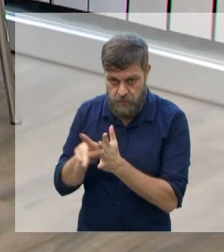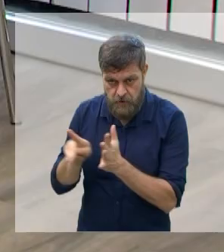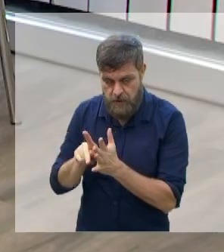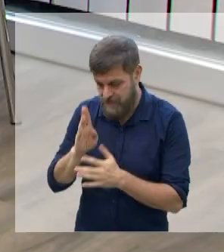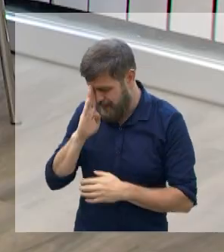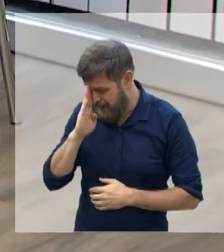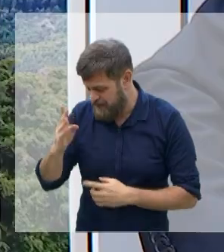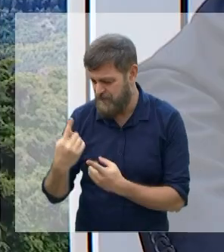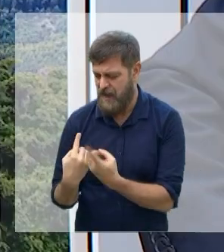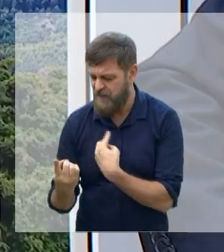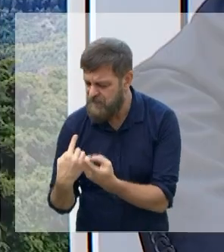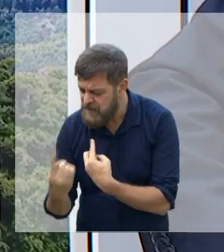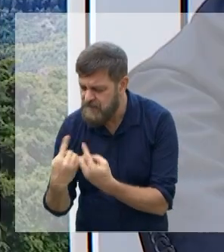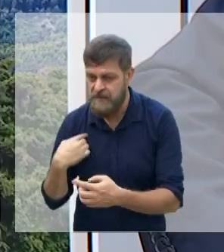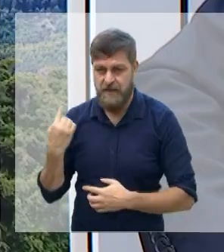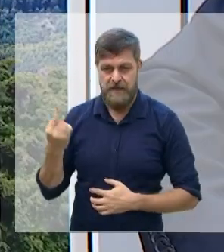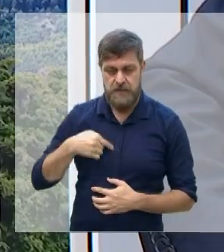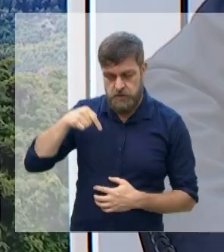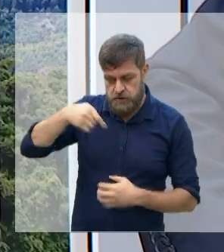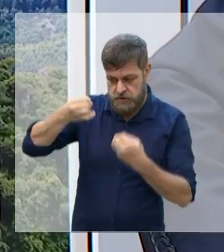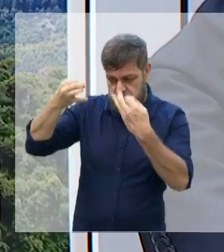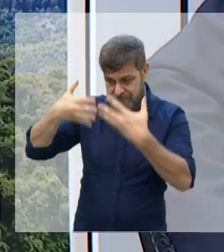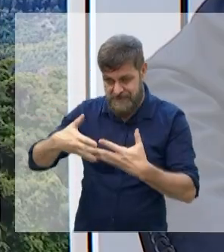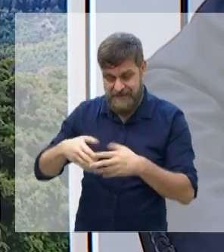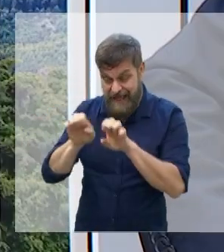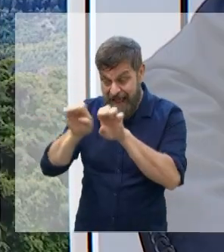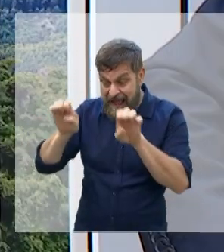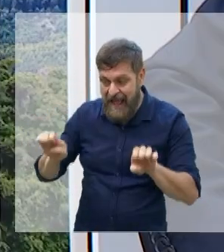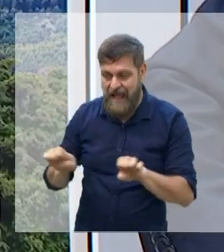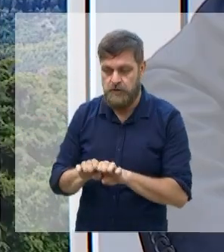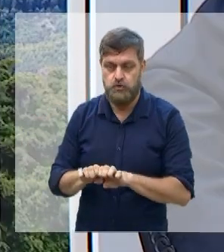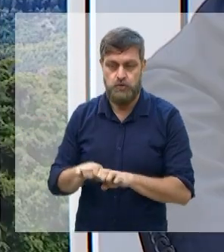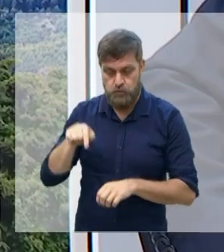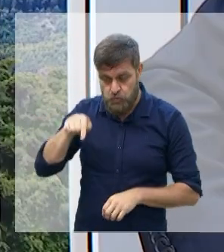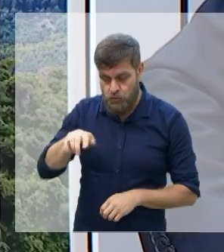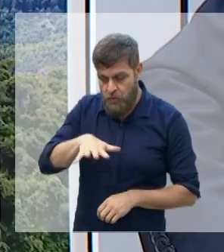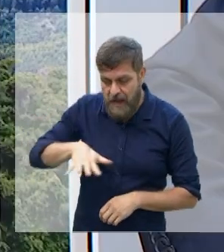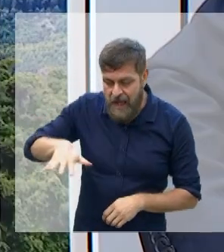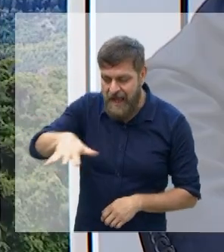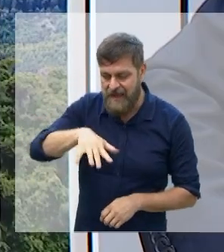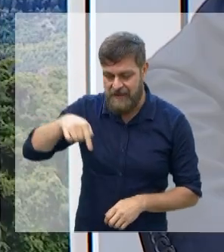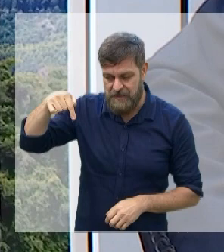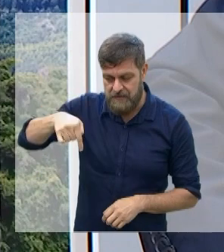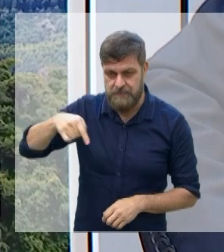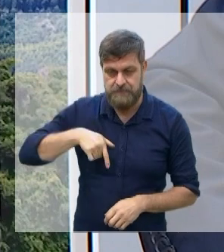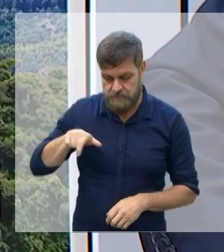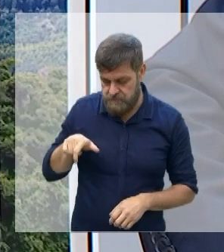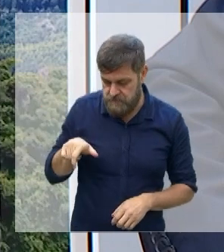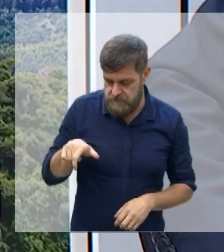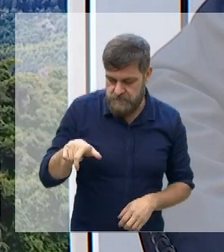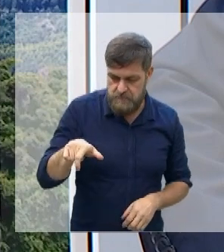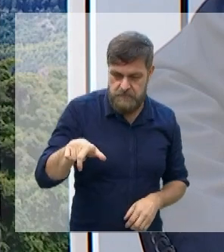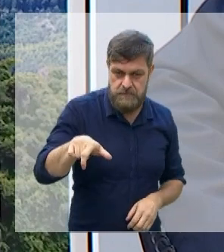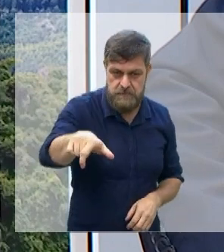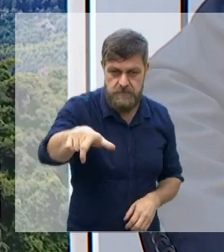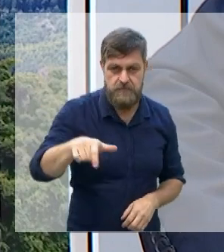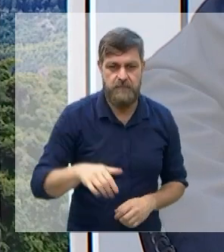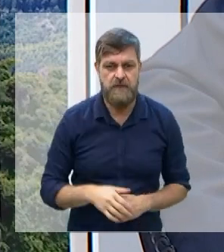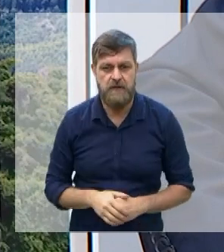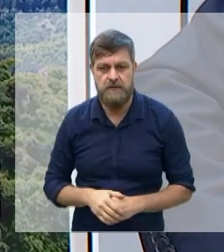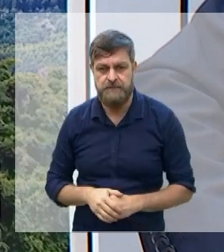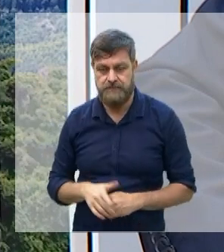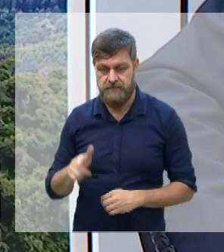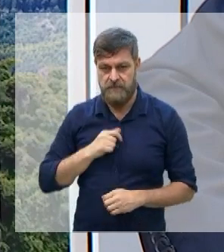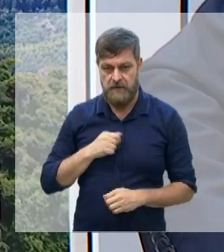principais avenidas do mais recheado de corredores reestruturantes nessas áreas e esses corredores estruturantes serão